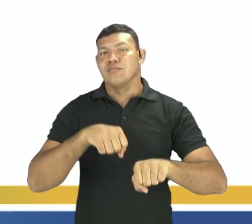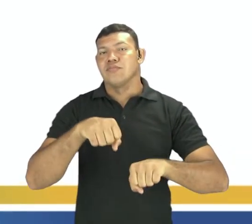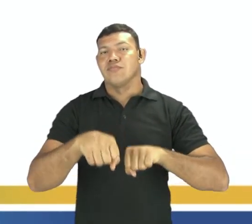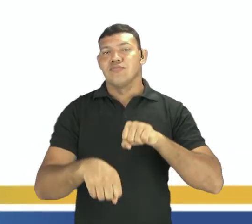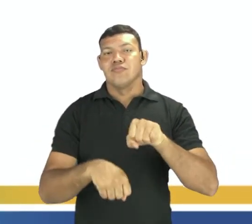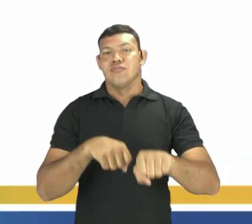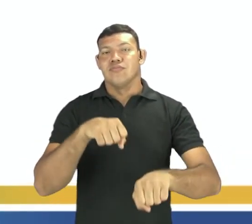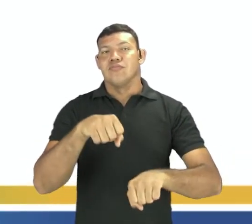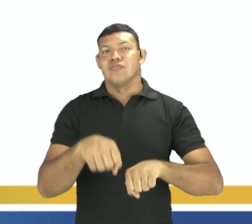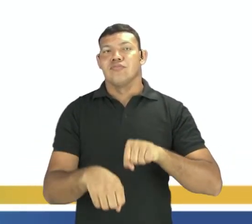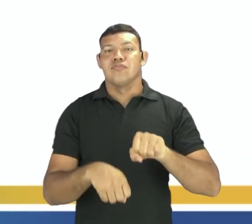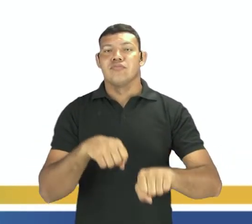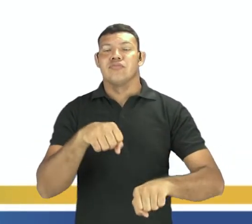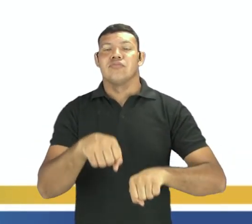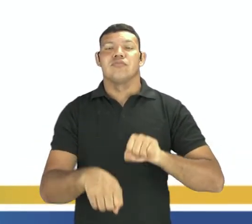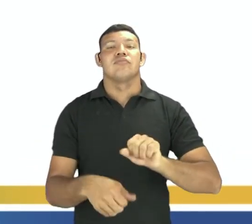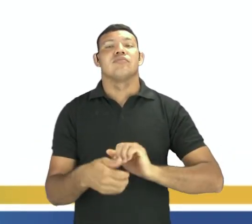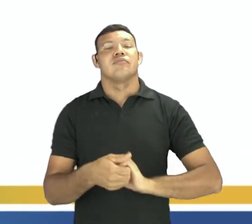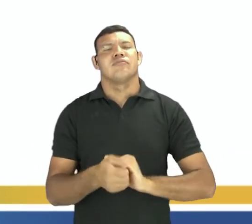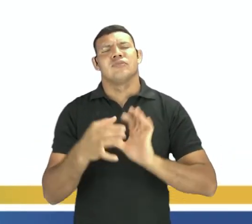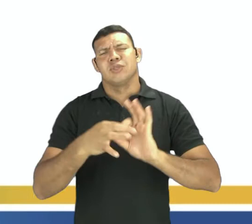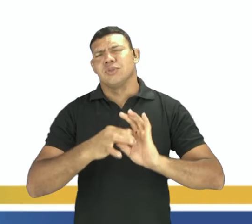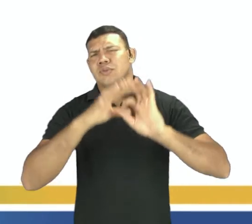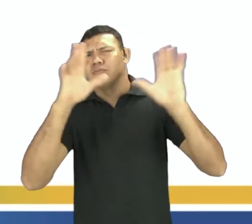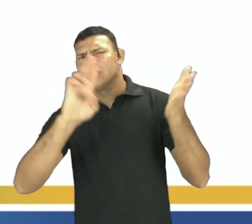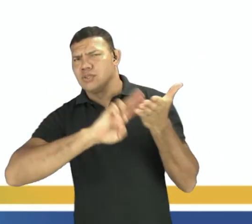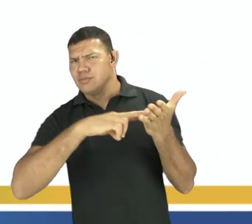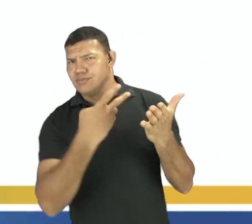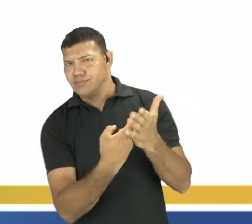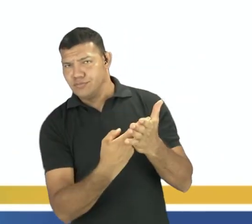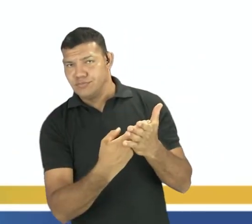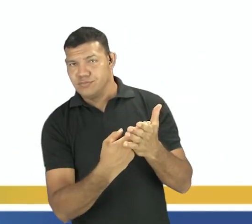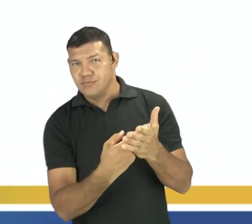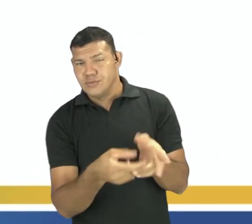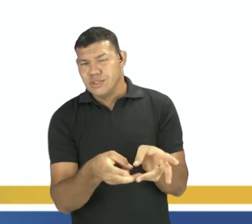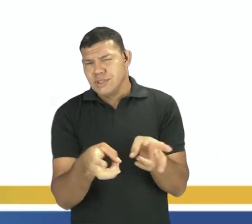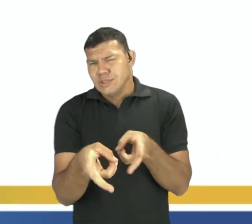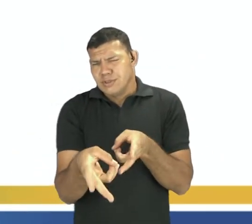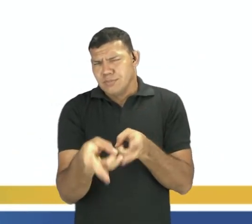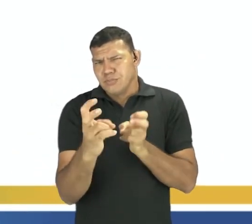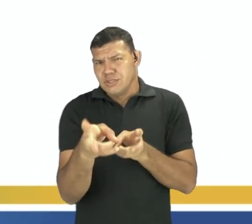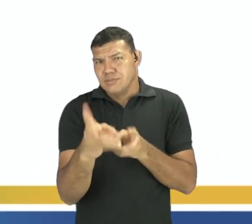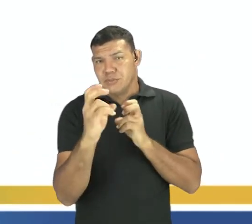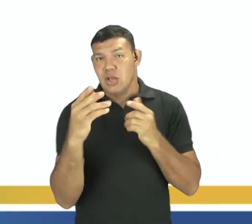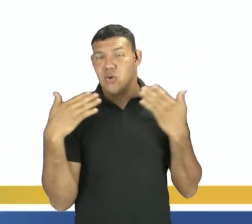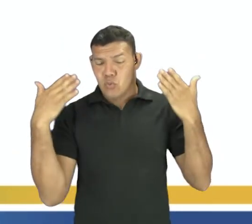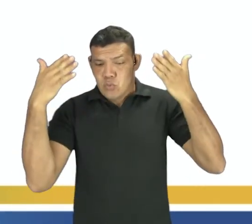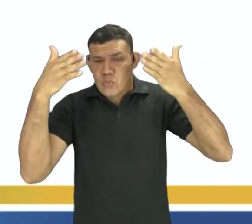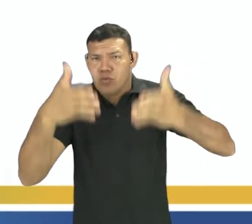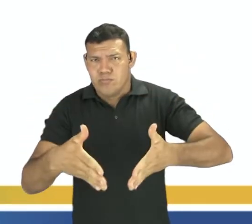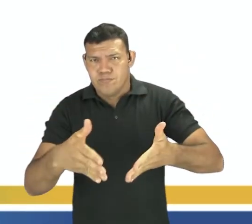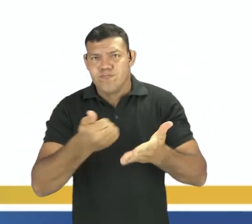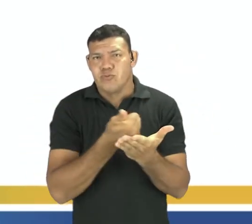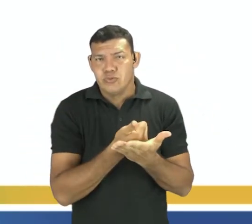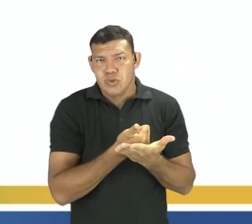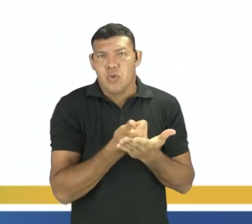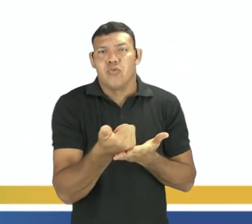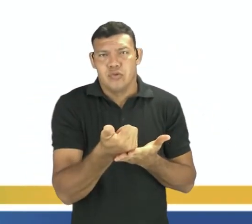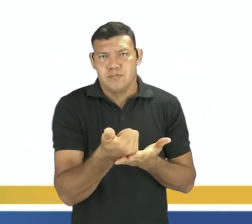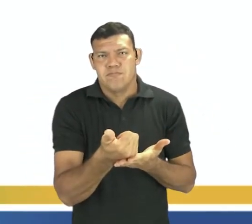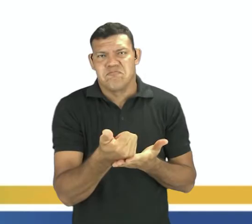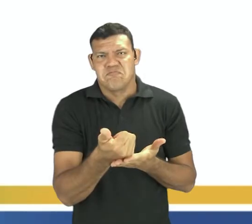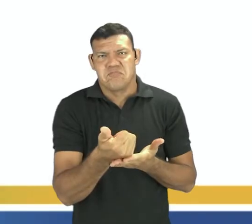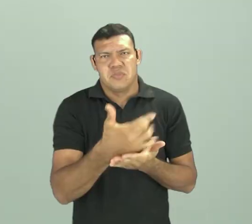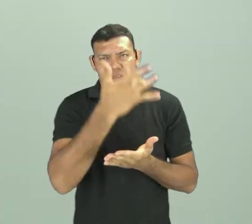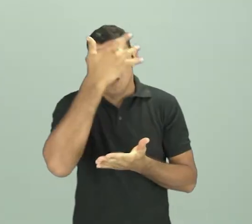controlada, pedalada, dirigida. Tradução livre, tudo bem? Então vocês estão percebendo que o foco aqui está na ação. Nesse caso, nós nem